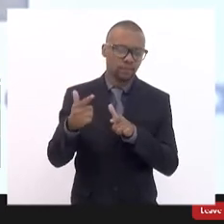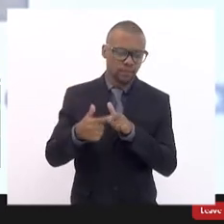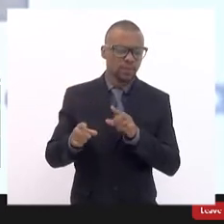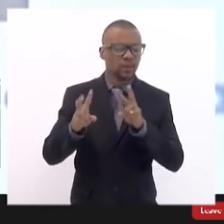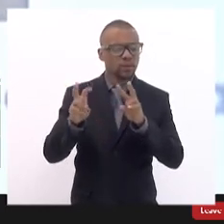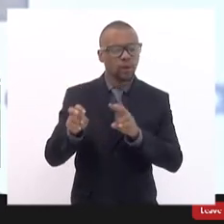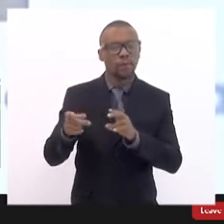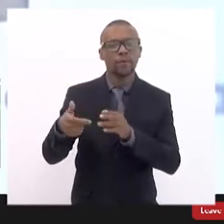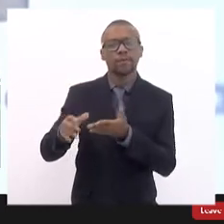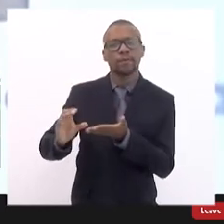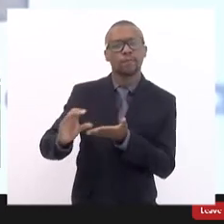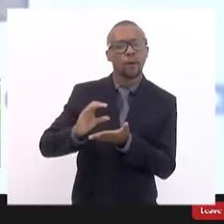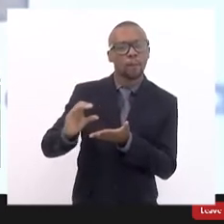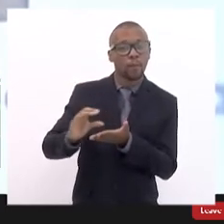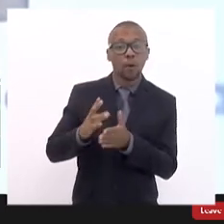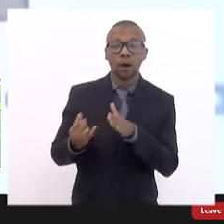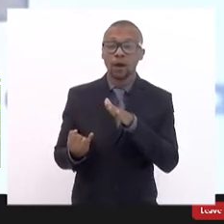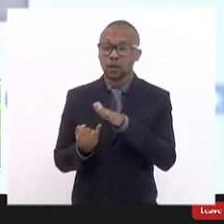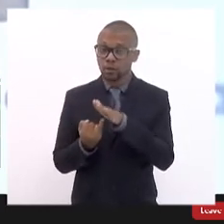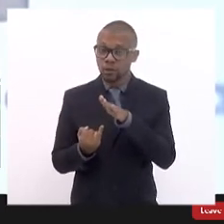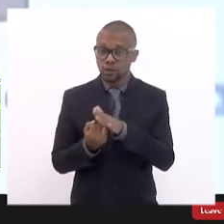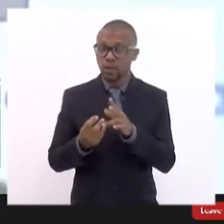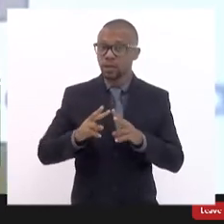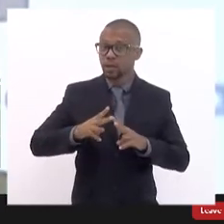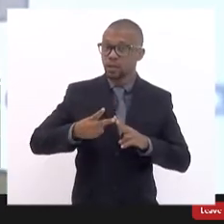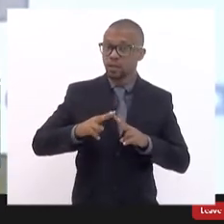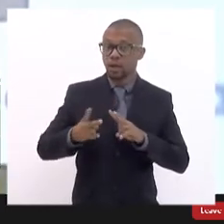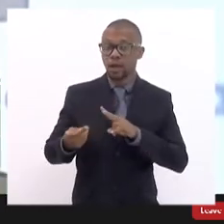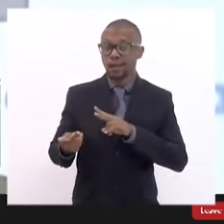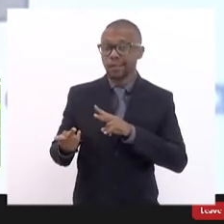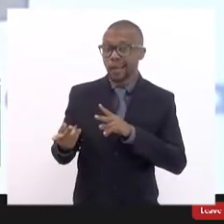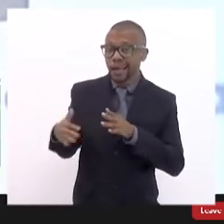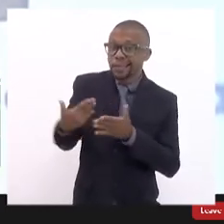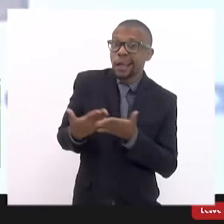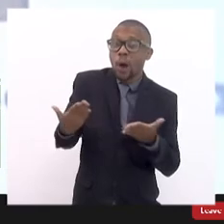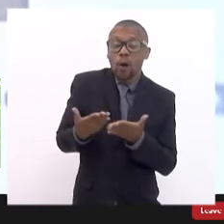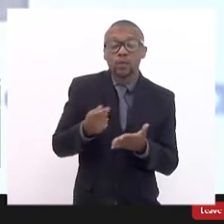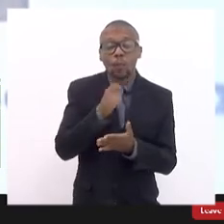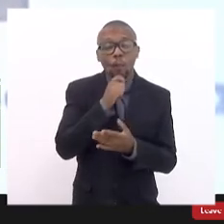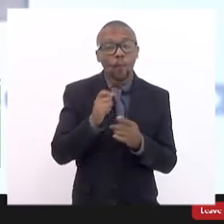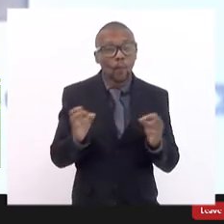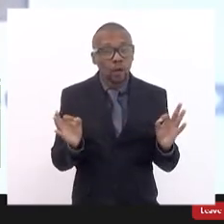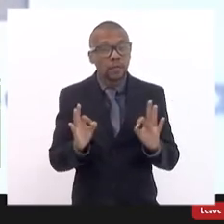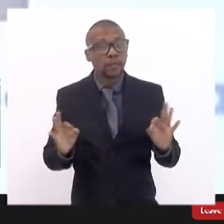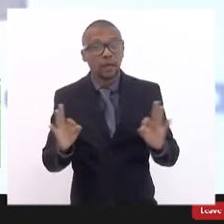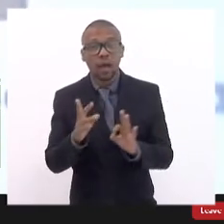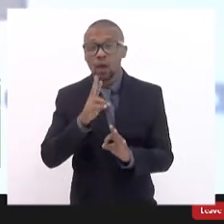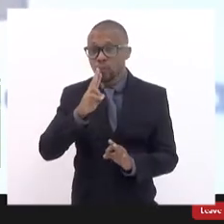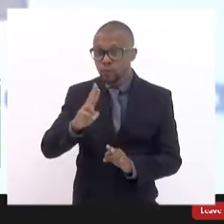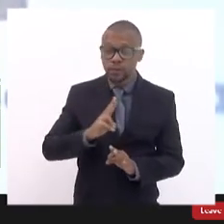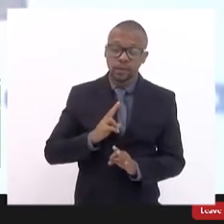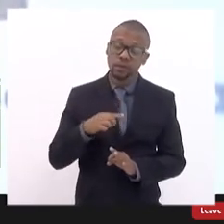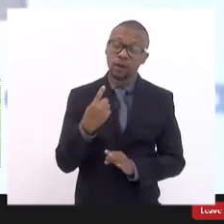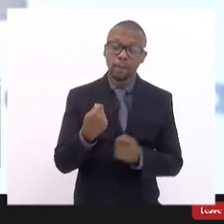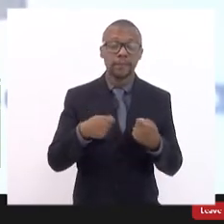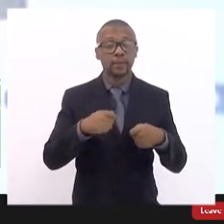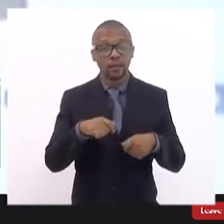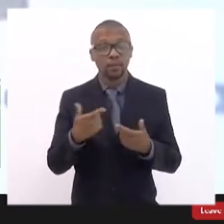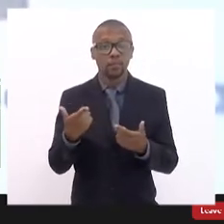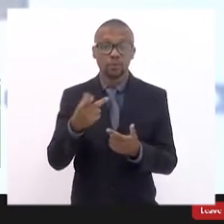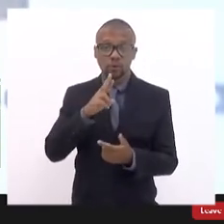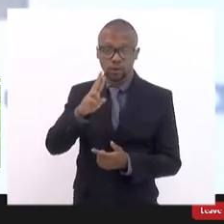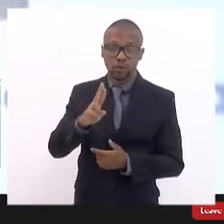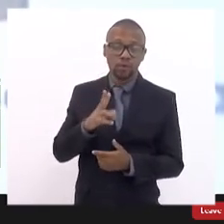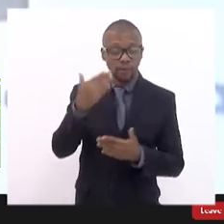para as nossas duas instituições, que até hoje ninguém respondeu, e que muita gente está nessa situação, né? A gente precisa de um retorno disso. Obrigado,